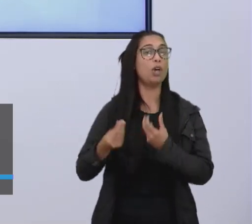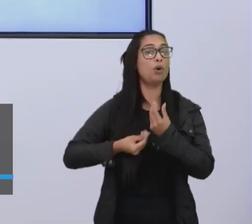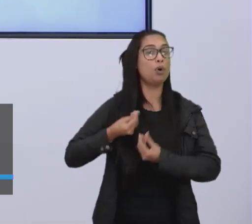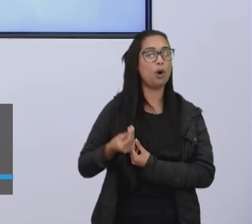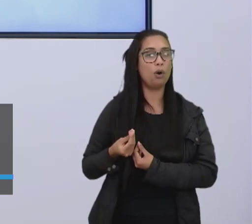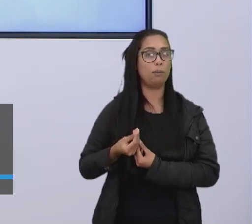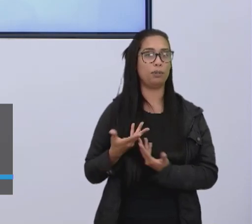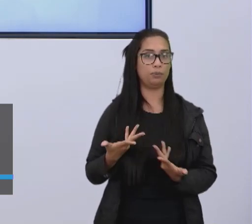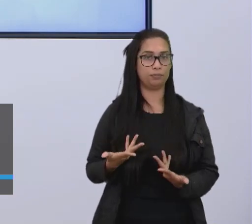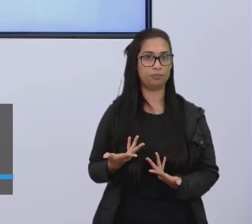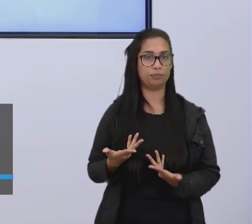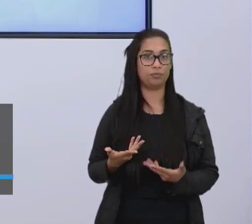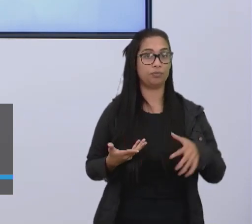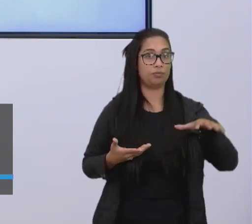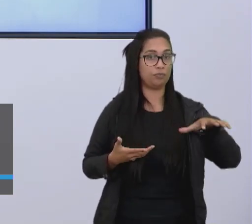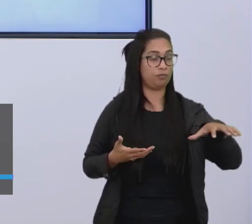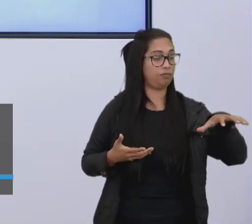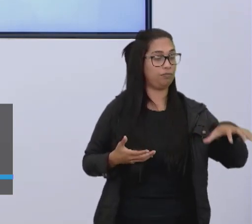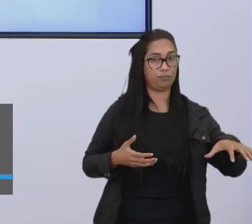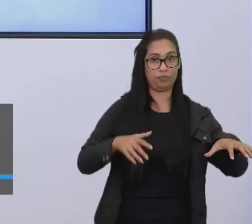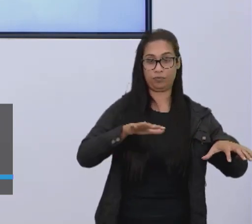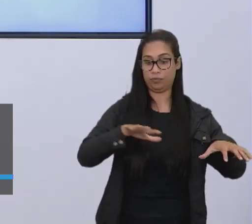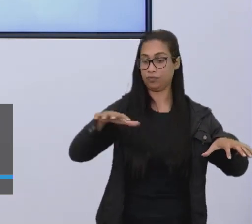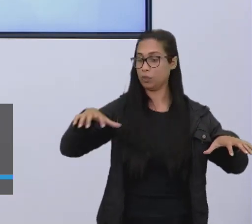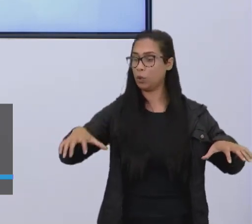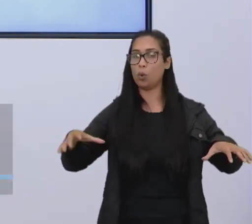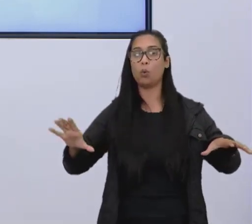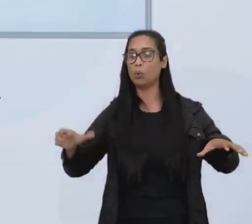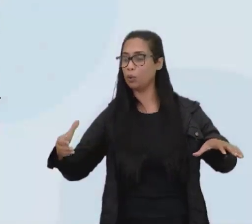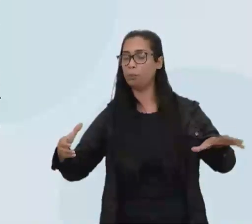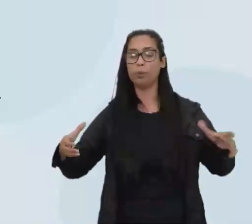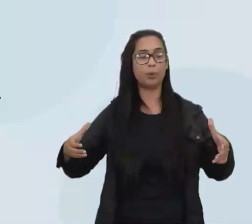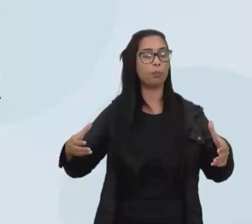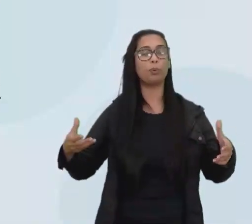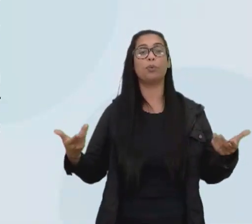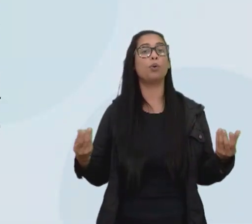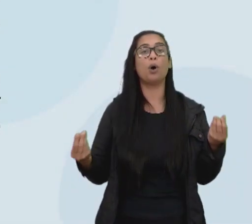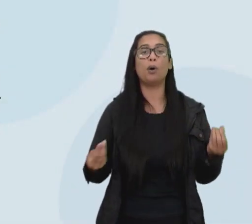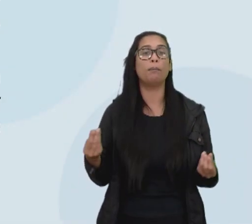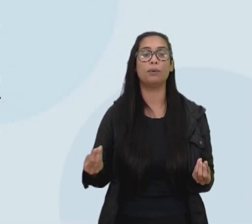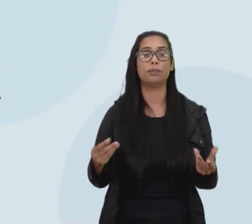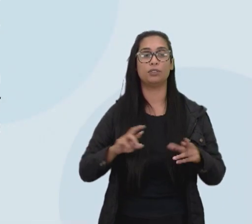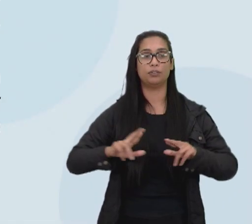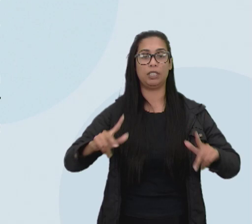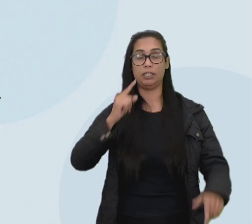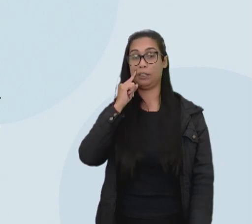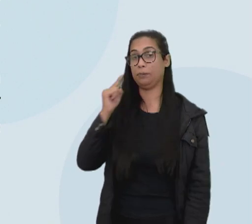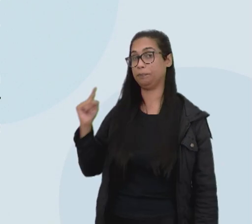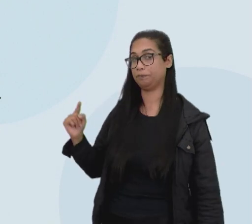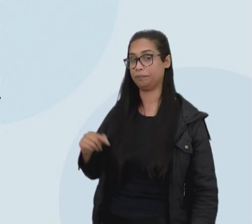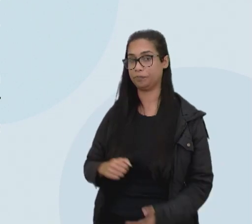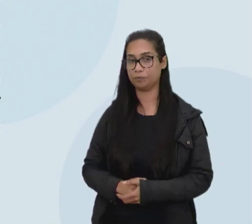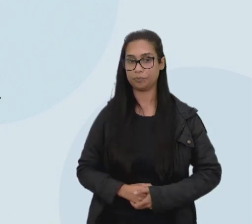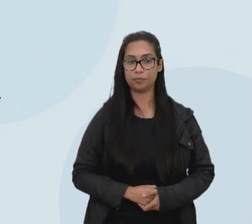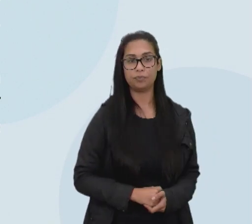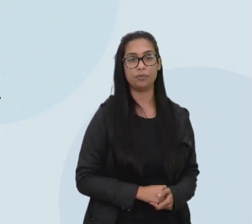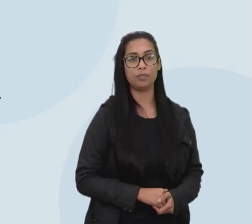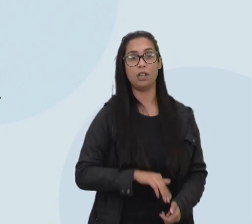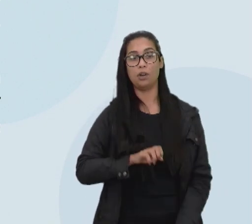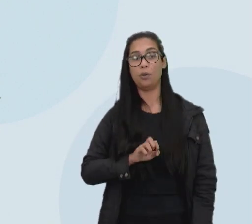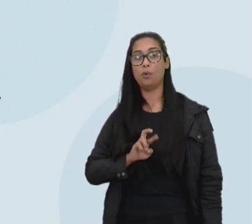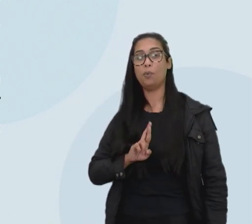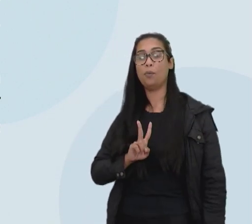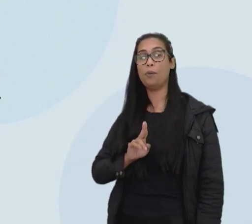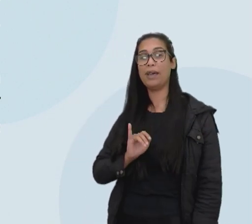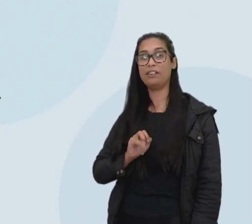que existe entre o estabelecido e entre os outsiders. Então vai aparecer aí para vocês que o Erving Goffman, o que ele